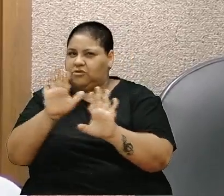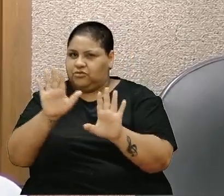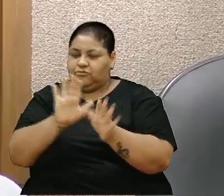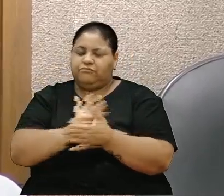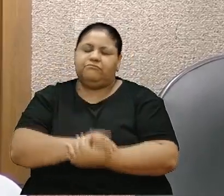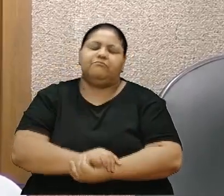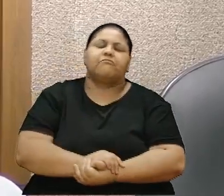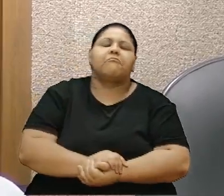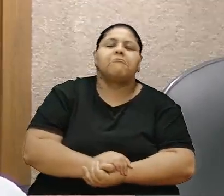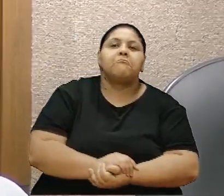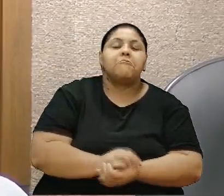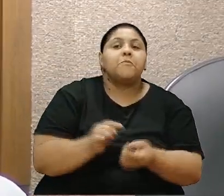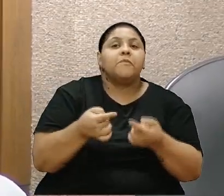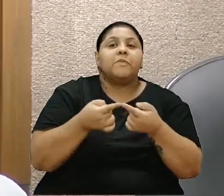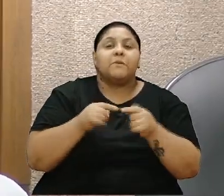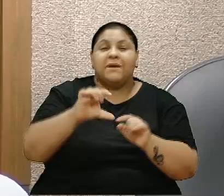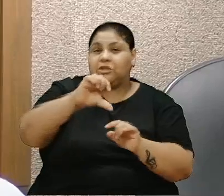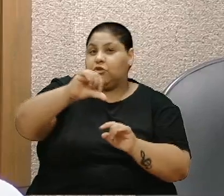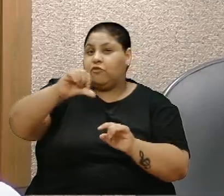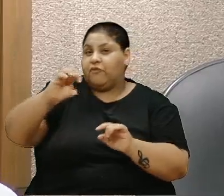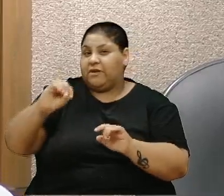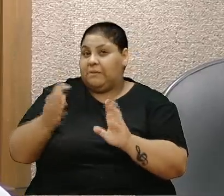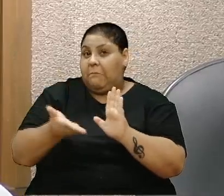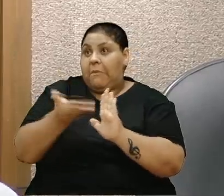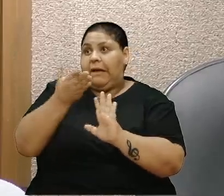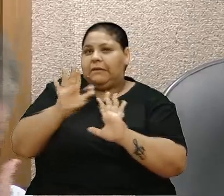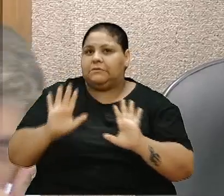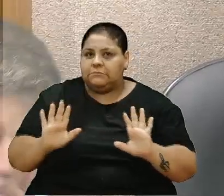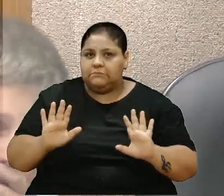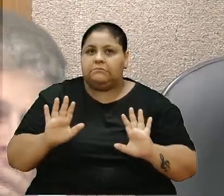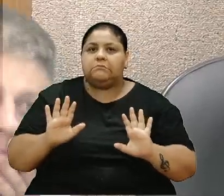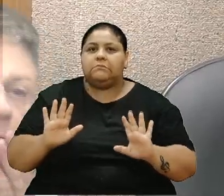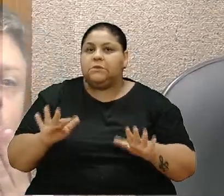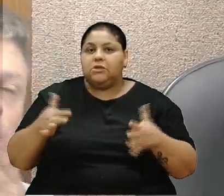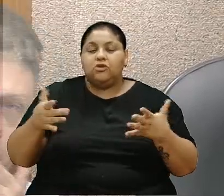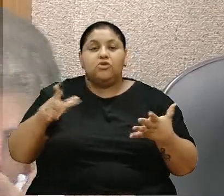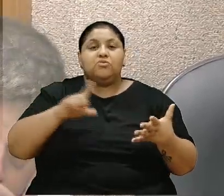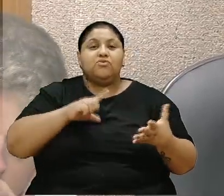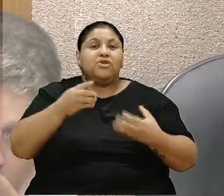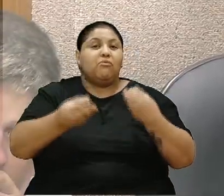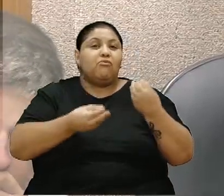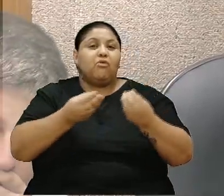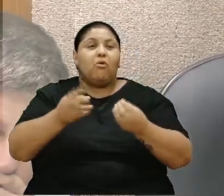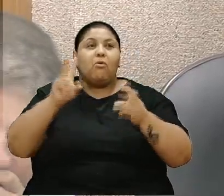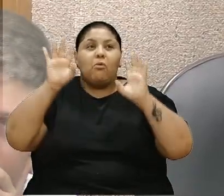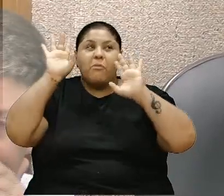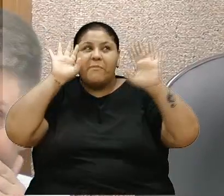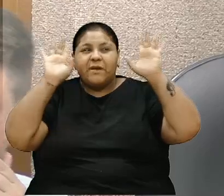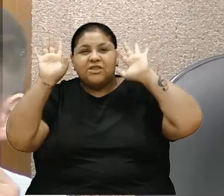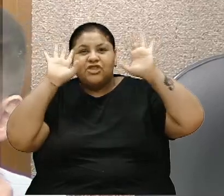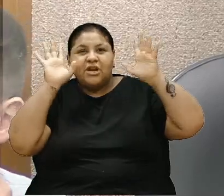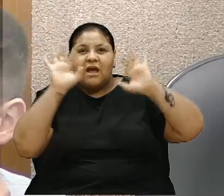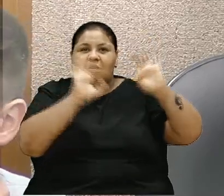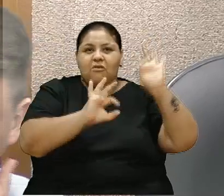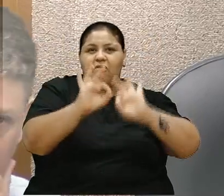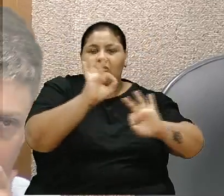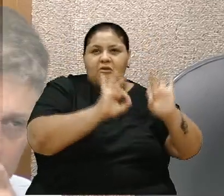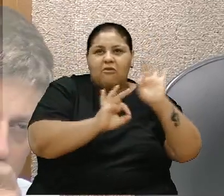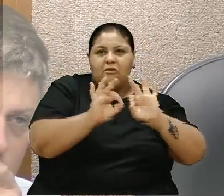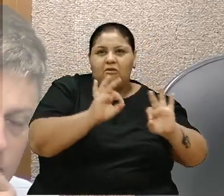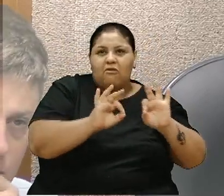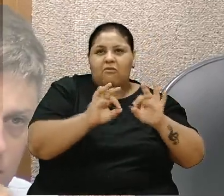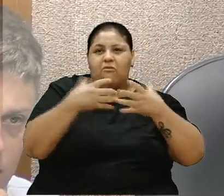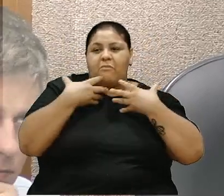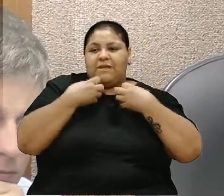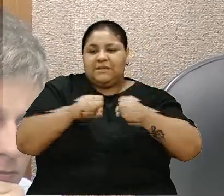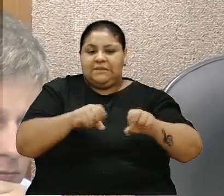que eu. Mas que seja 90, mais ainda então. Então, tu não tem como projetar, tu não tem como planejar uma Secretaria de